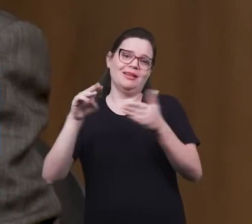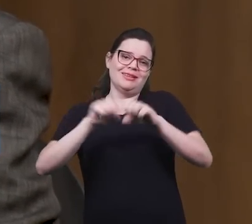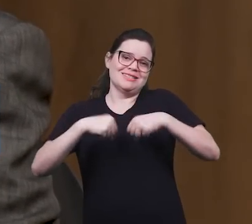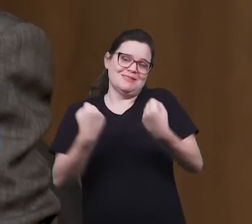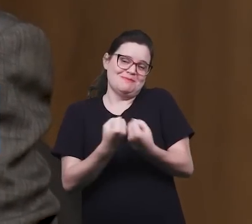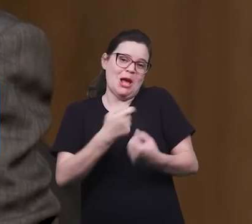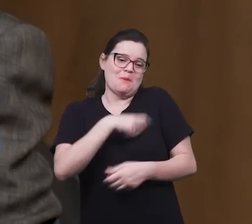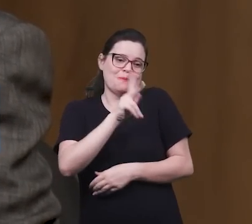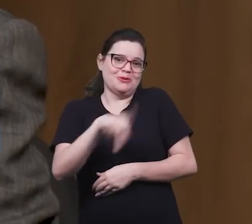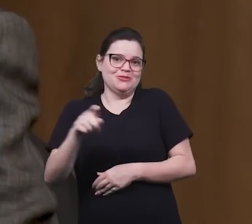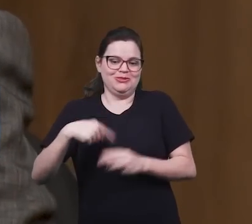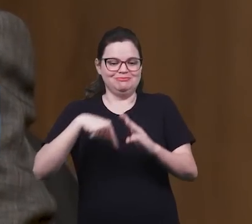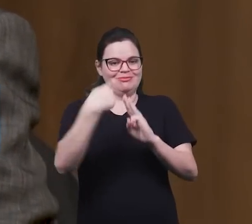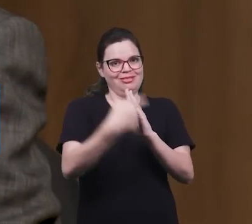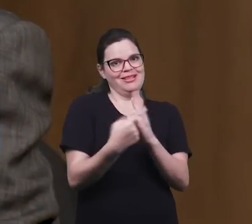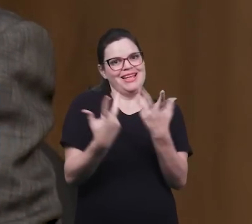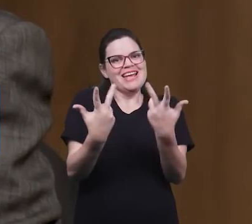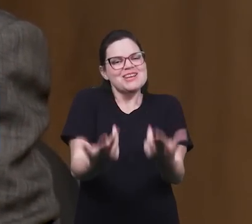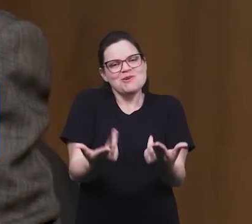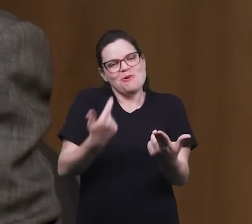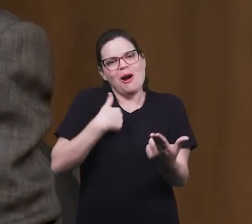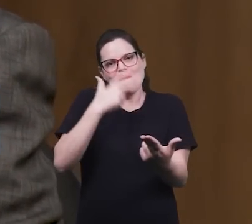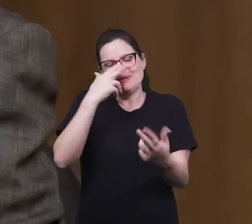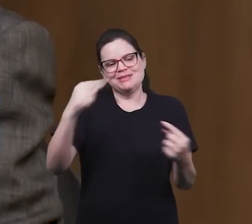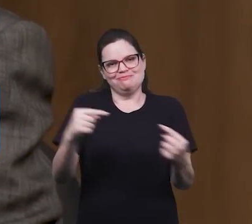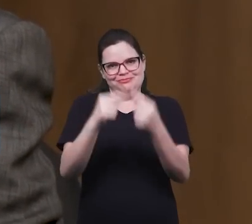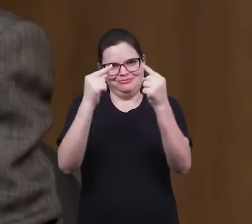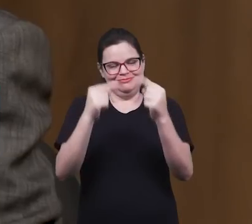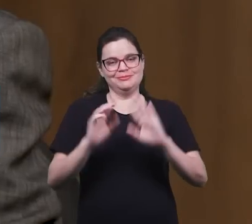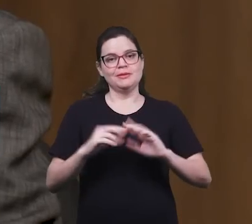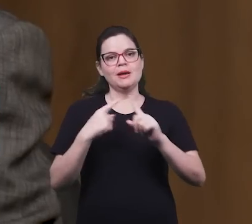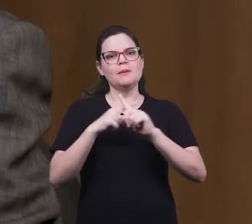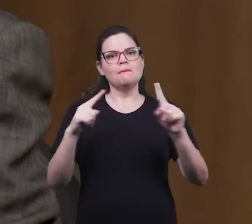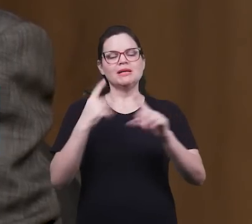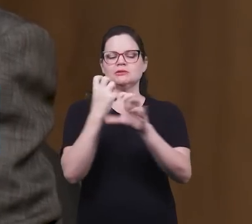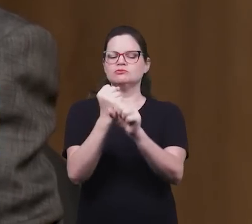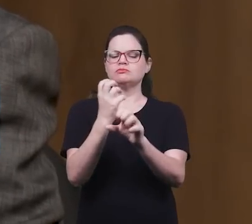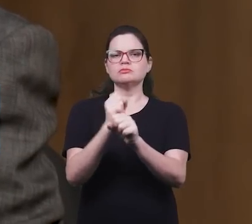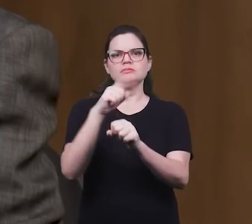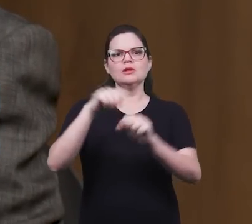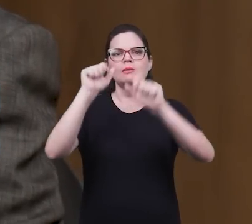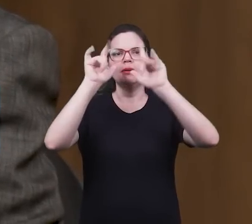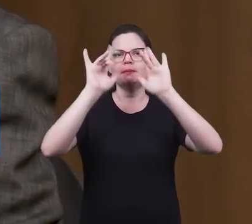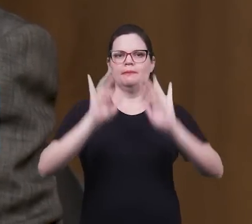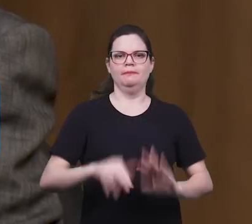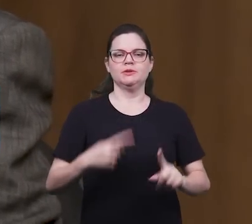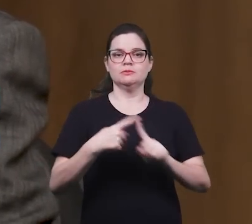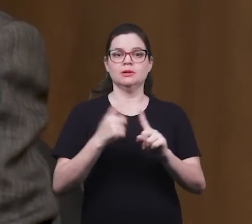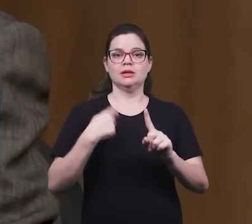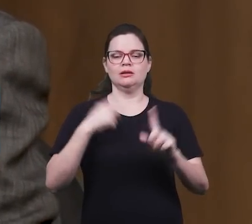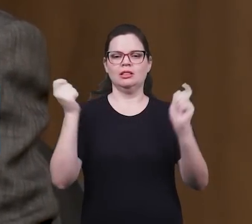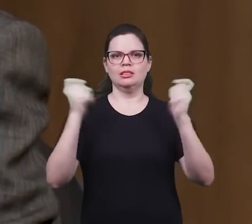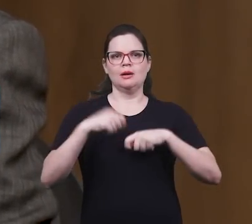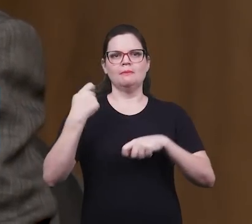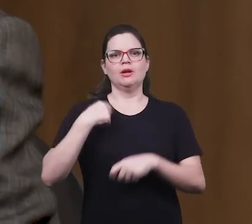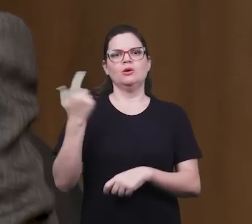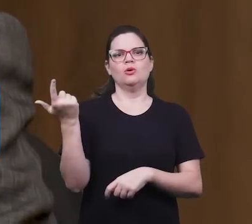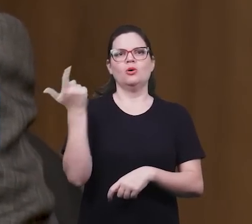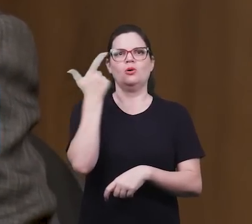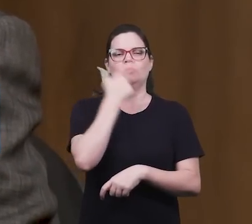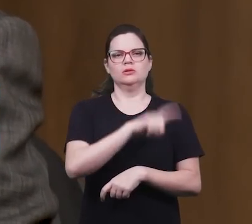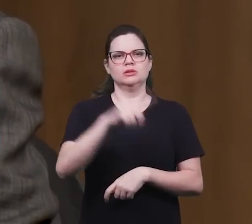de qualquer maneira, atendeu. Agora, a contabilidade para mim foi uma bênção, porque ela me permitiu ser uma pessoa